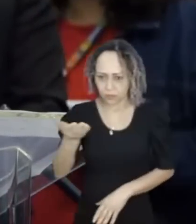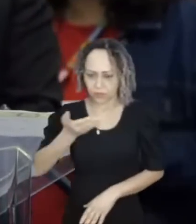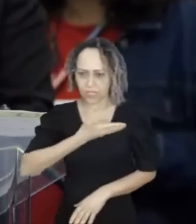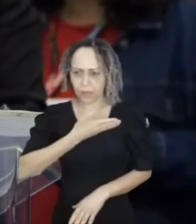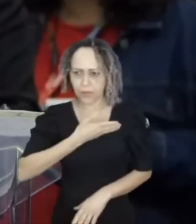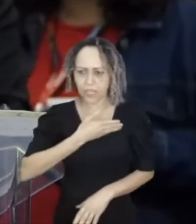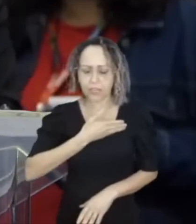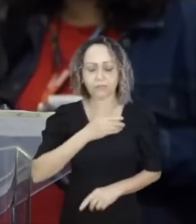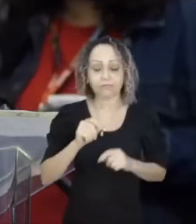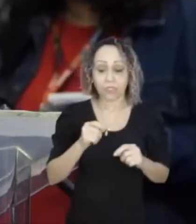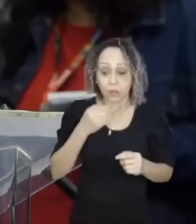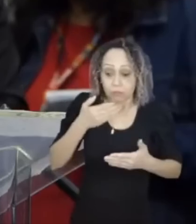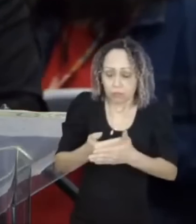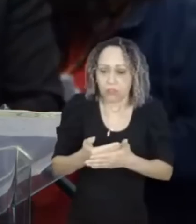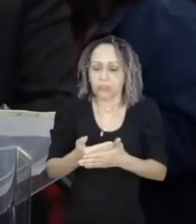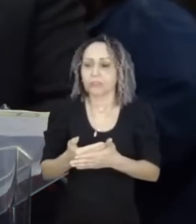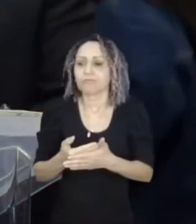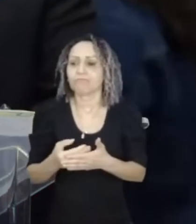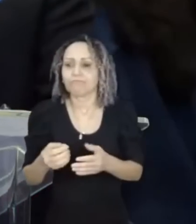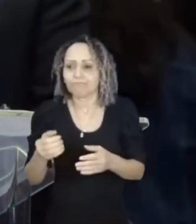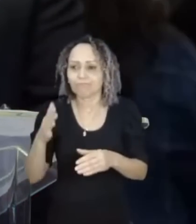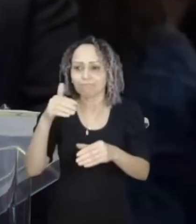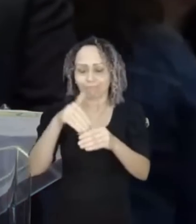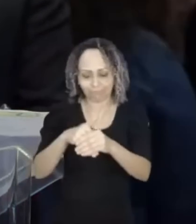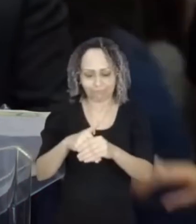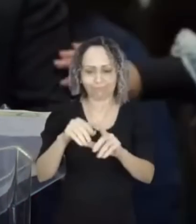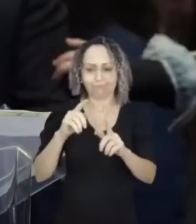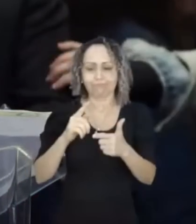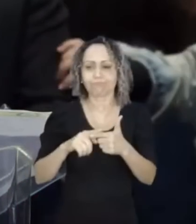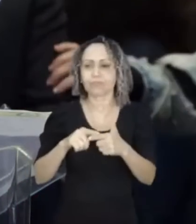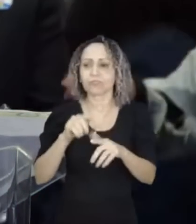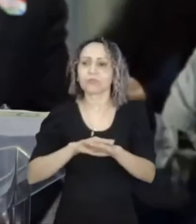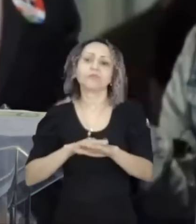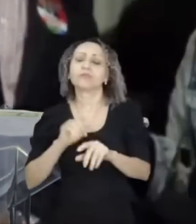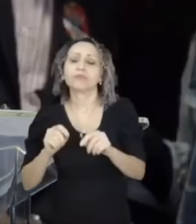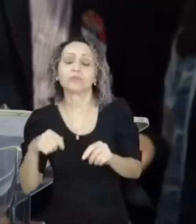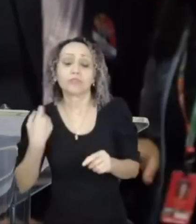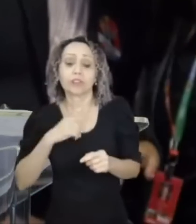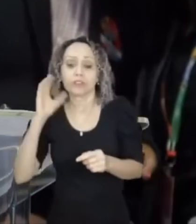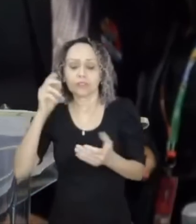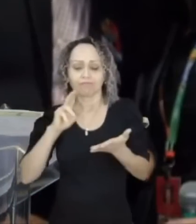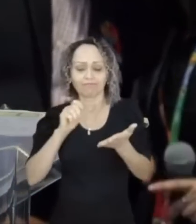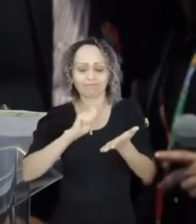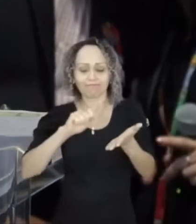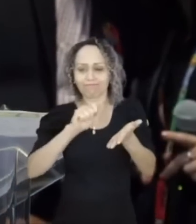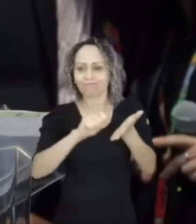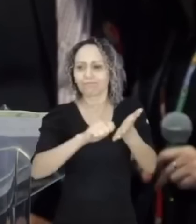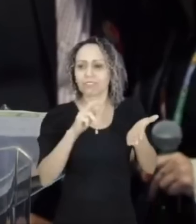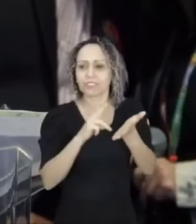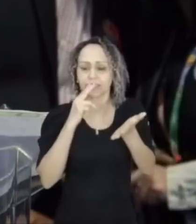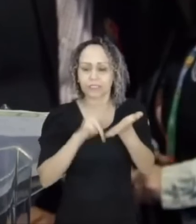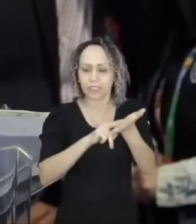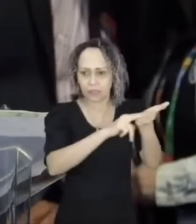carta pública ao povo evangélico. A grande maioria dos brasileiros e brasileiras que viveram os 8 anos em que fui presidente